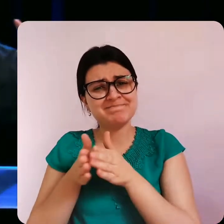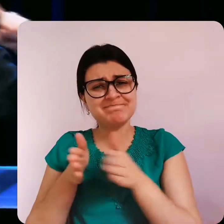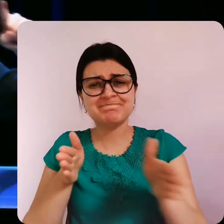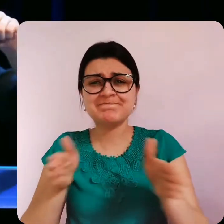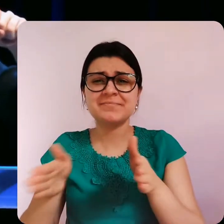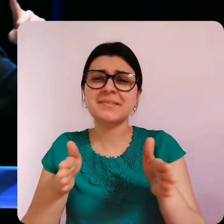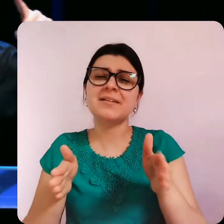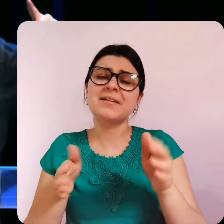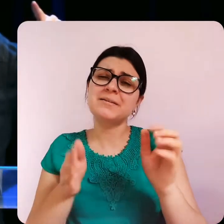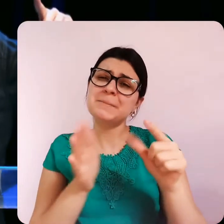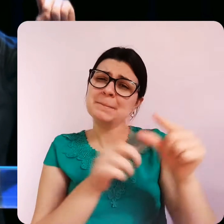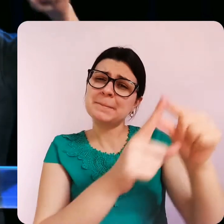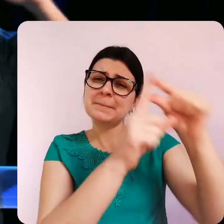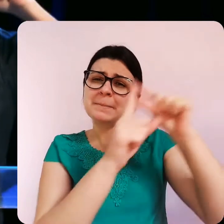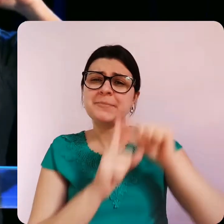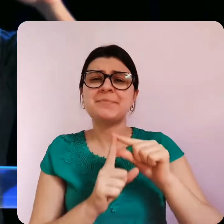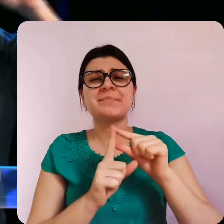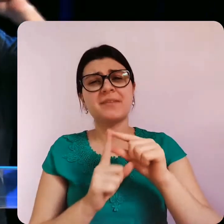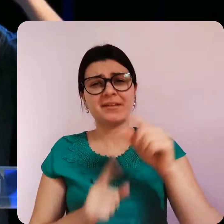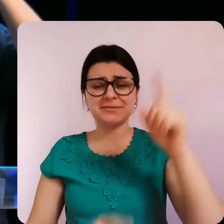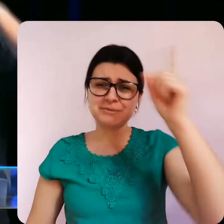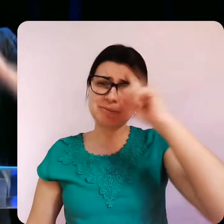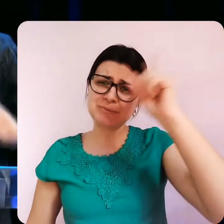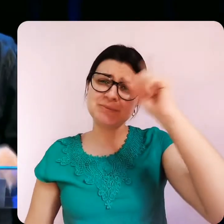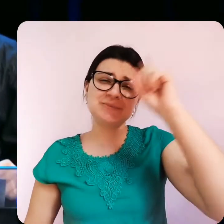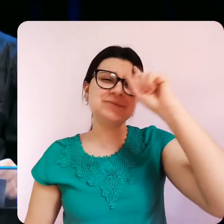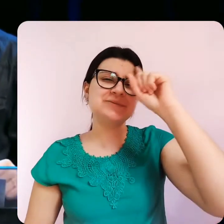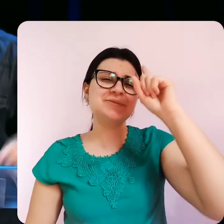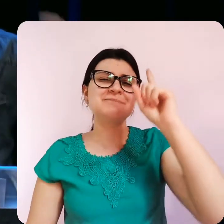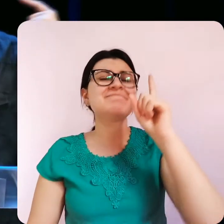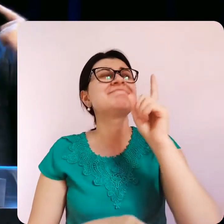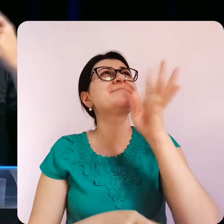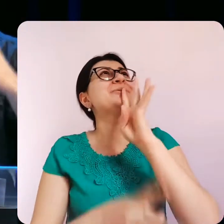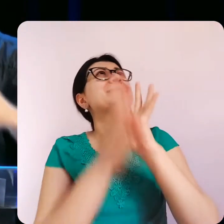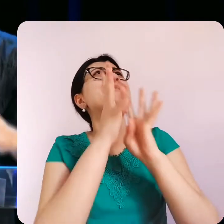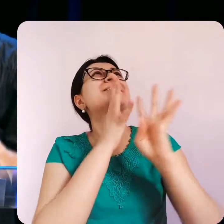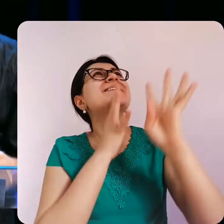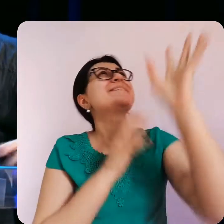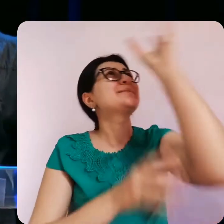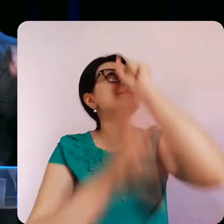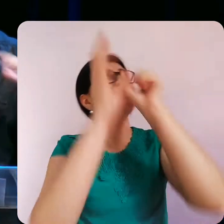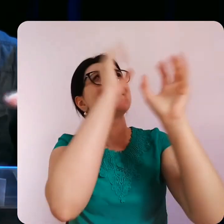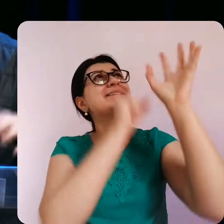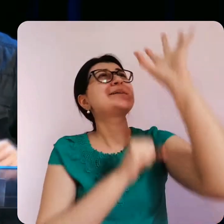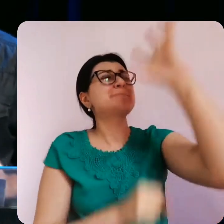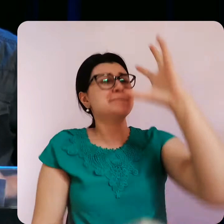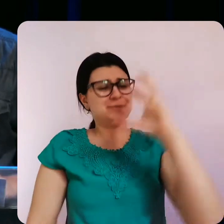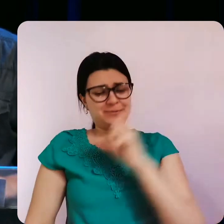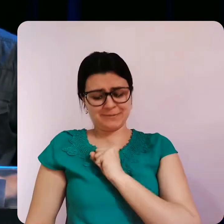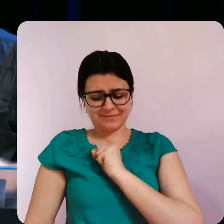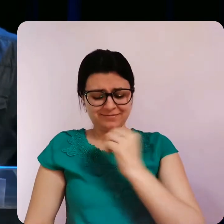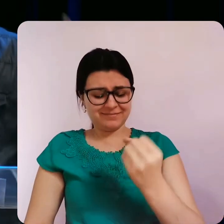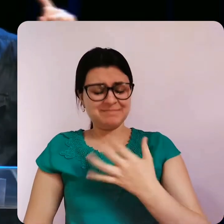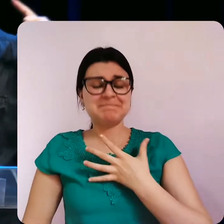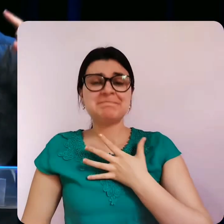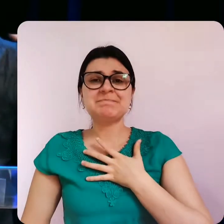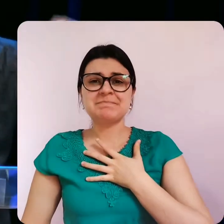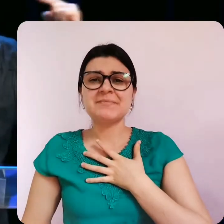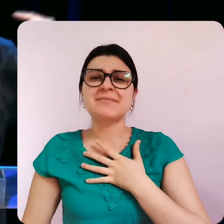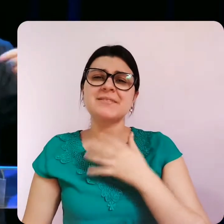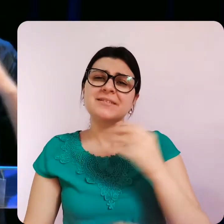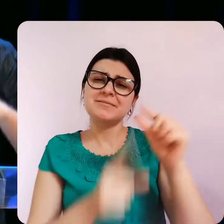Obrigado porque a cada dia nós podemos conhecer o Teu amor e glorificar o Teu nome. Fale conosco nesta noite, Pai.